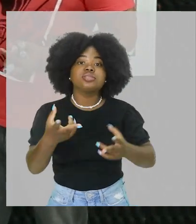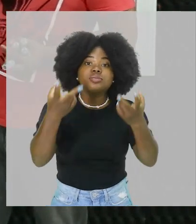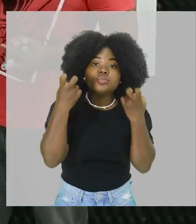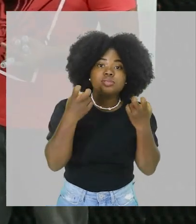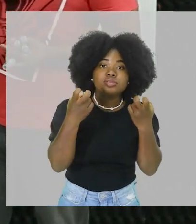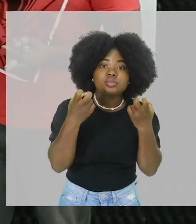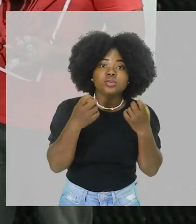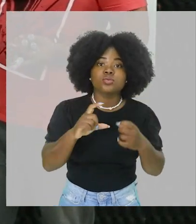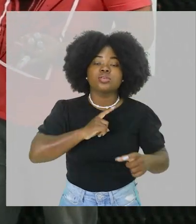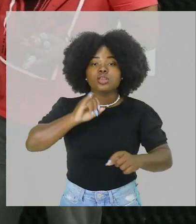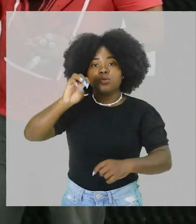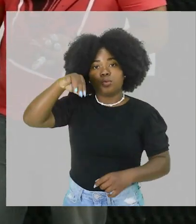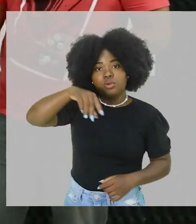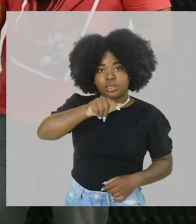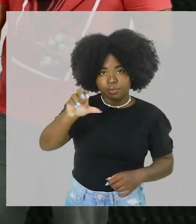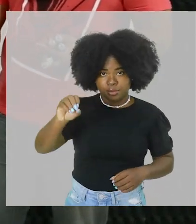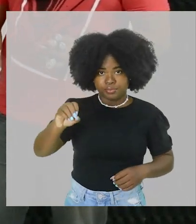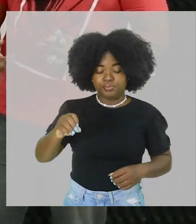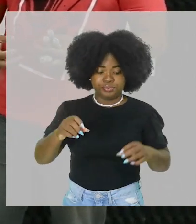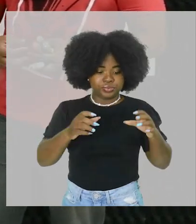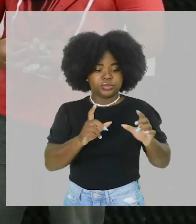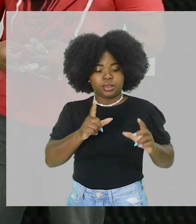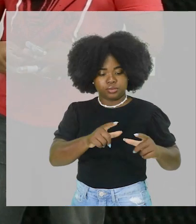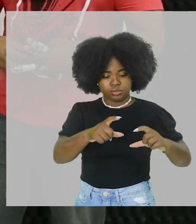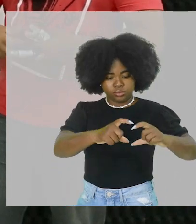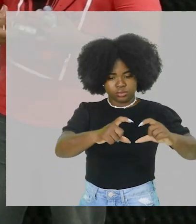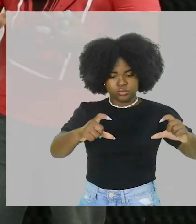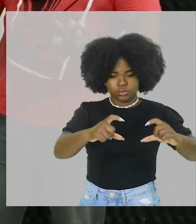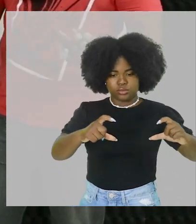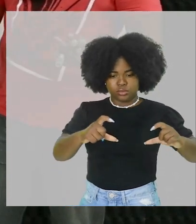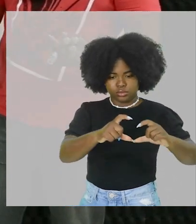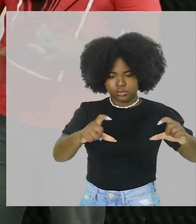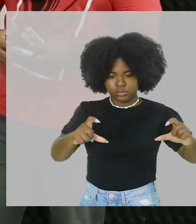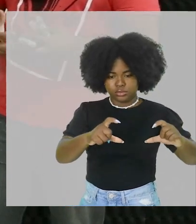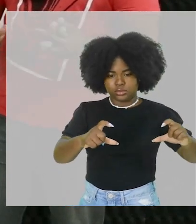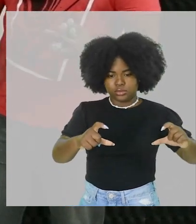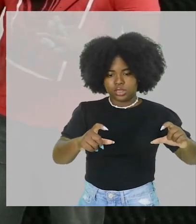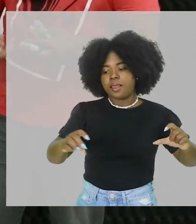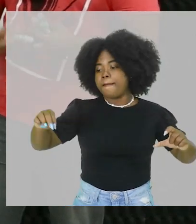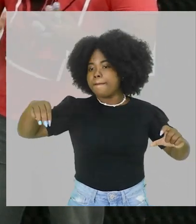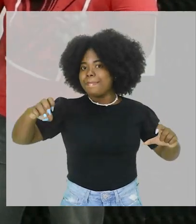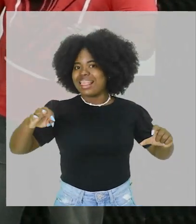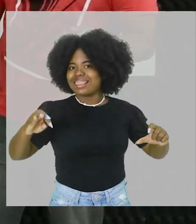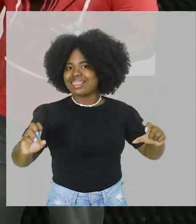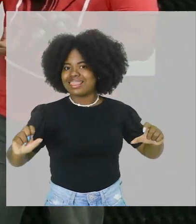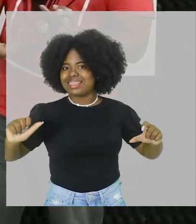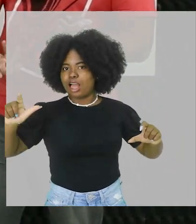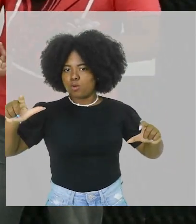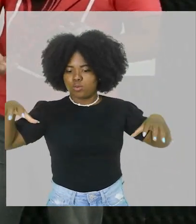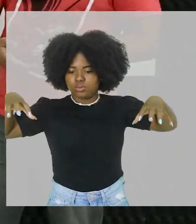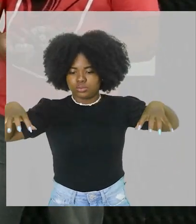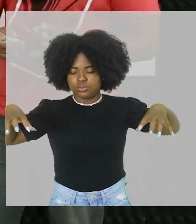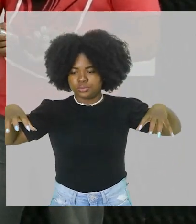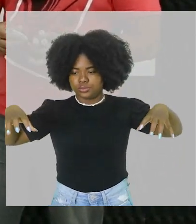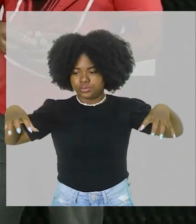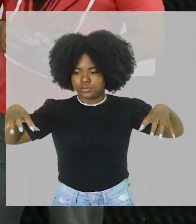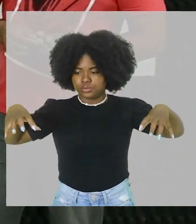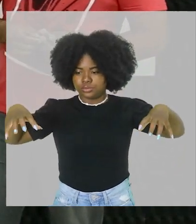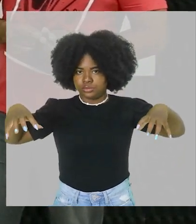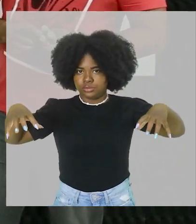aproxima um ímã de um metal, dependendo da intensidade do ímã, né, do tamanho do ímã, da intensidade, que é o campo